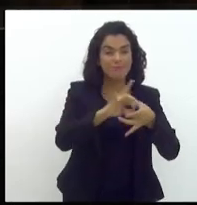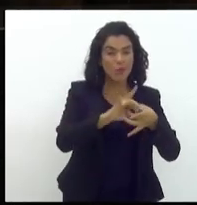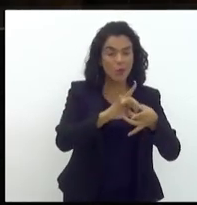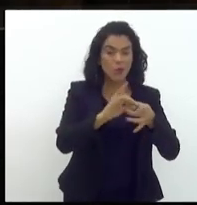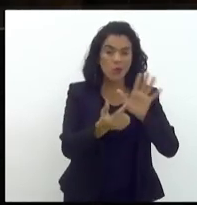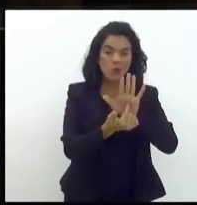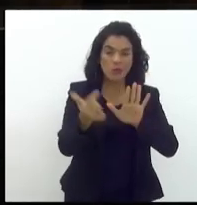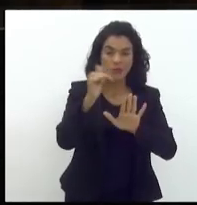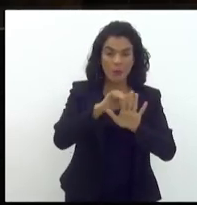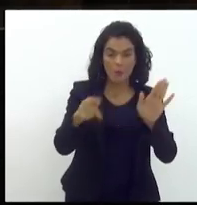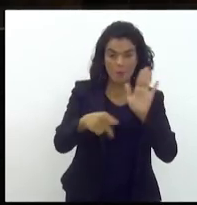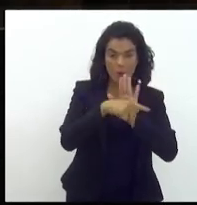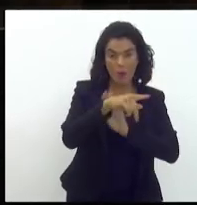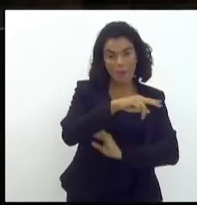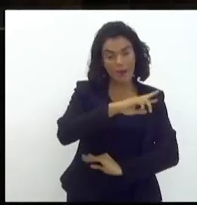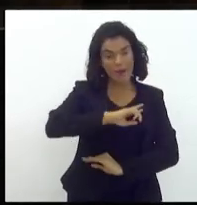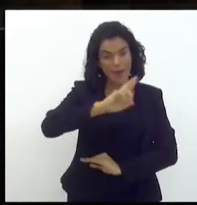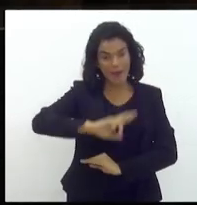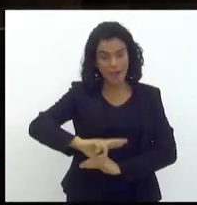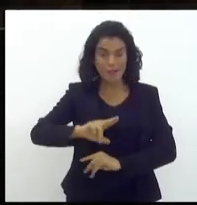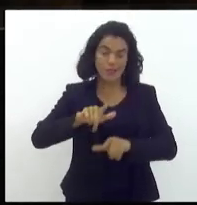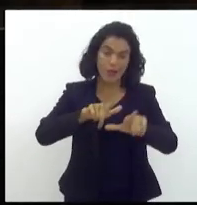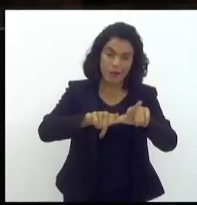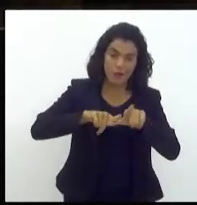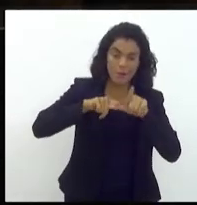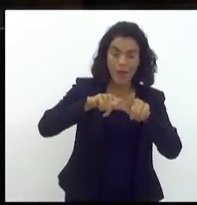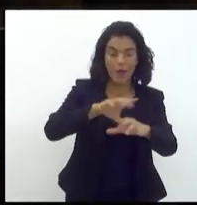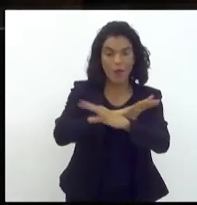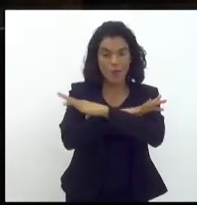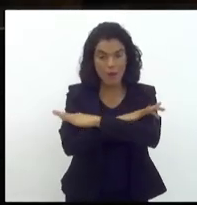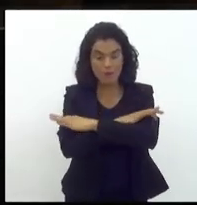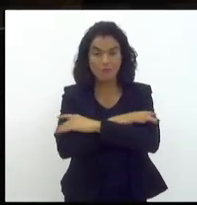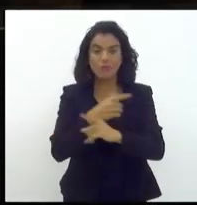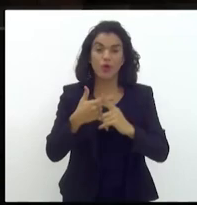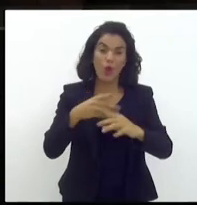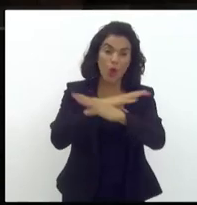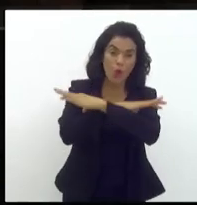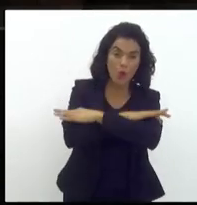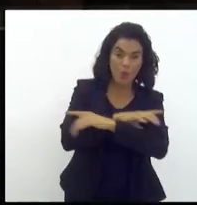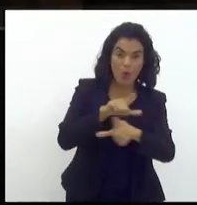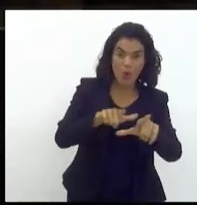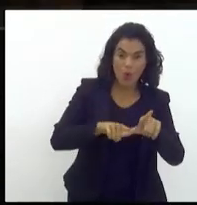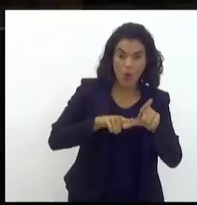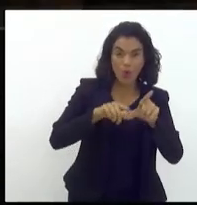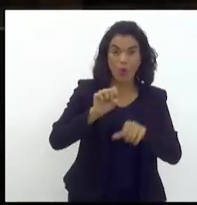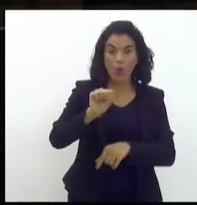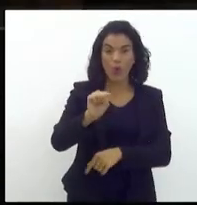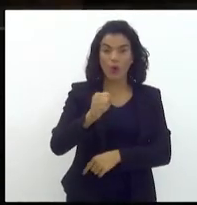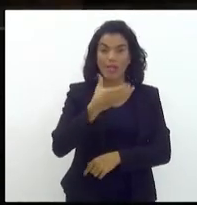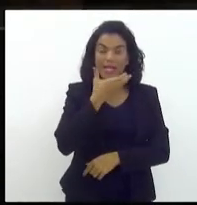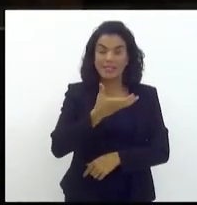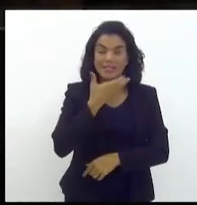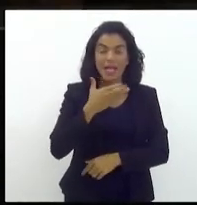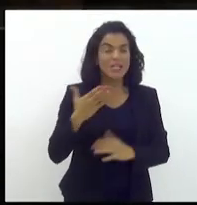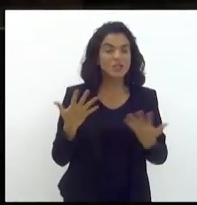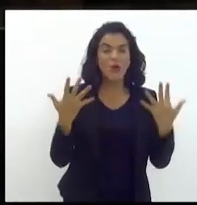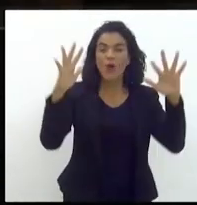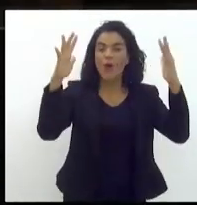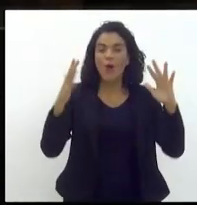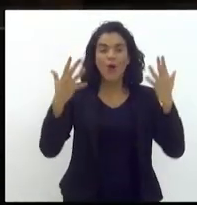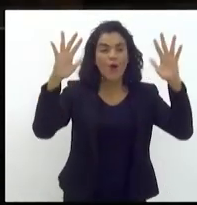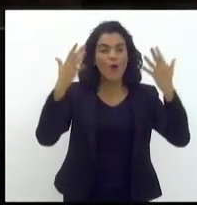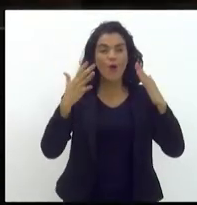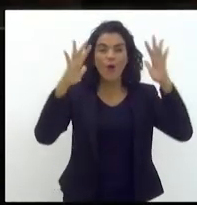nas próprias religiões de Candomblé Umbanda porque no candomblé Umbanda oito de dezembros eles comemoram